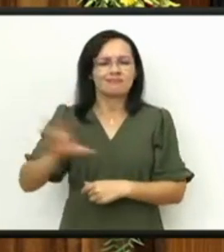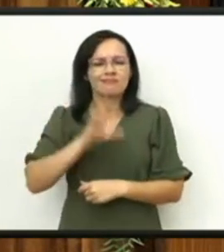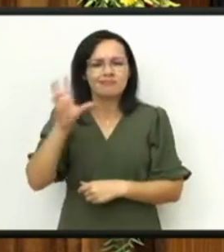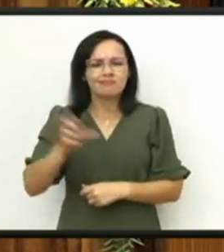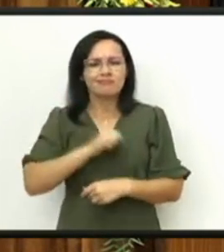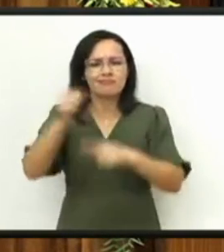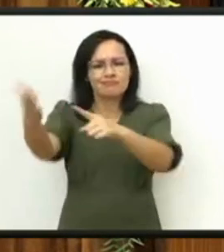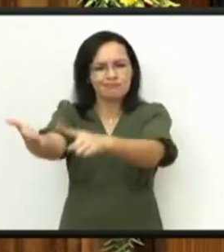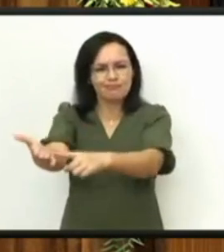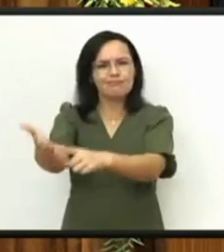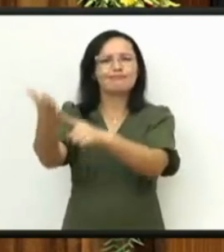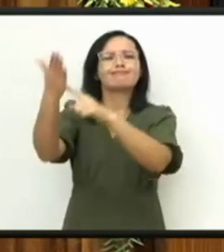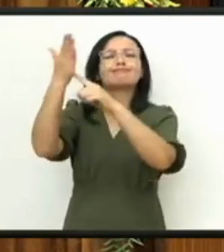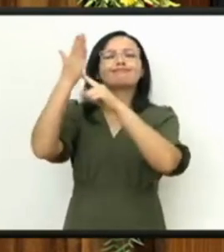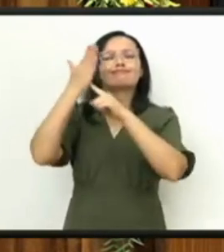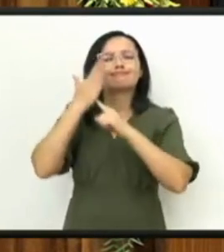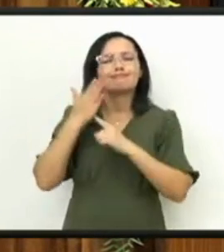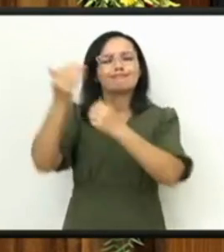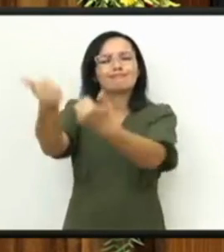alguém tanto me